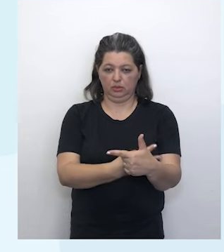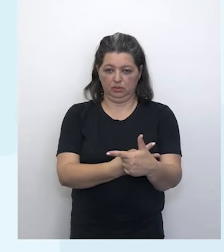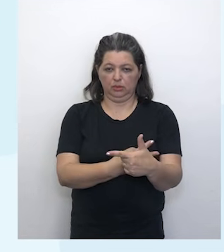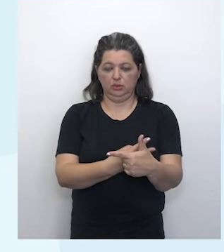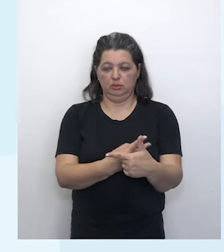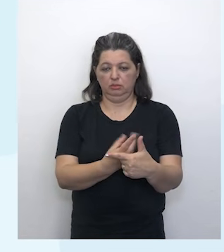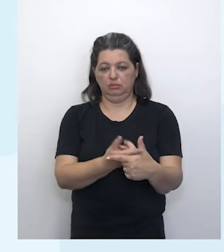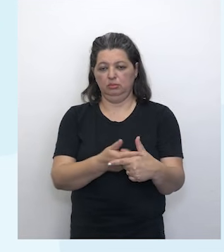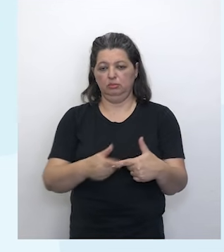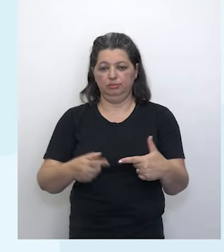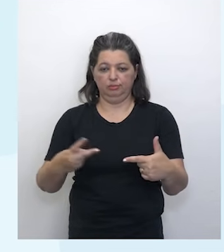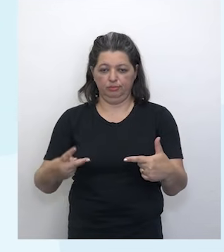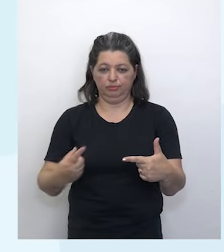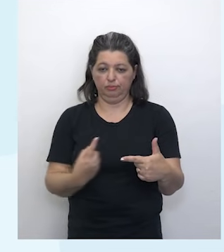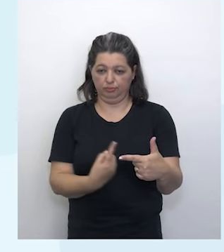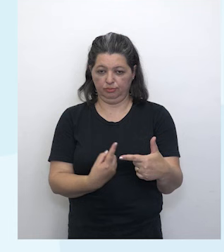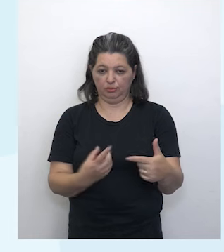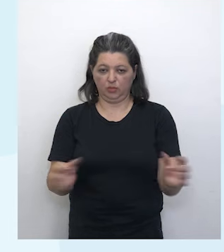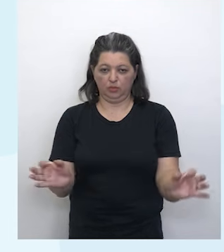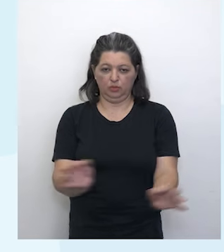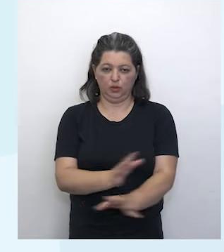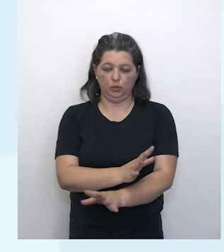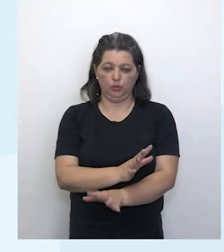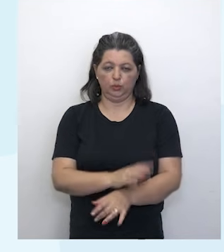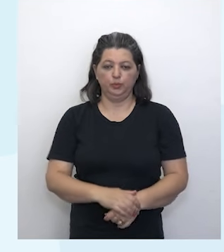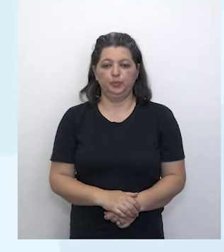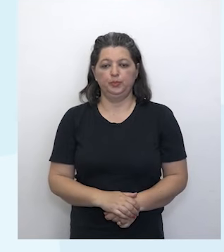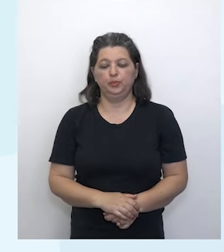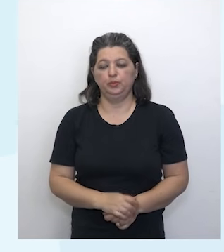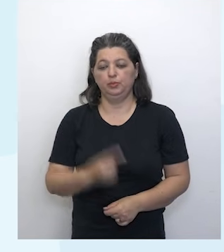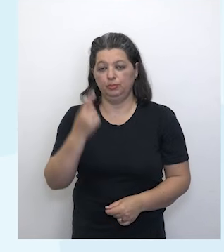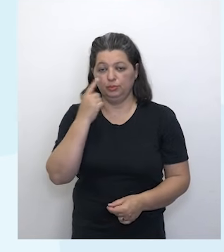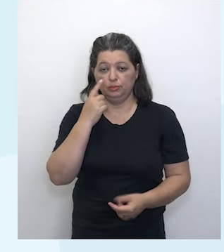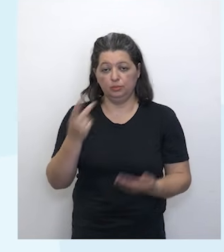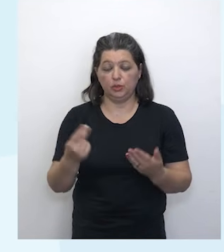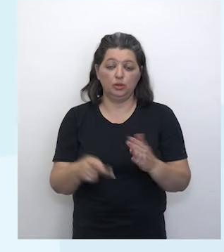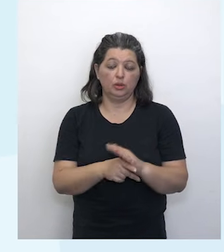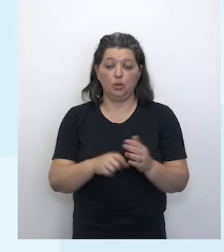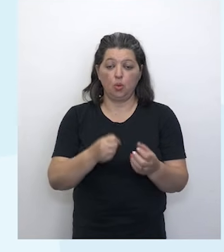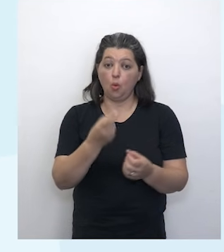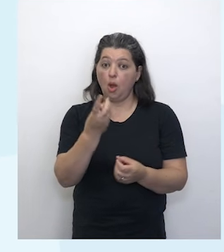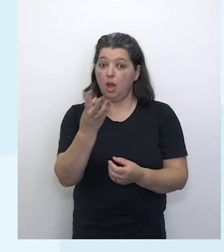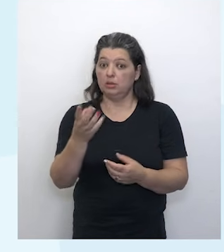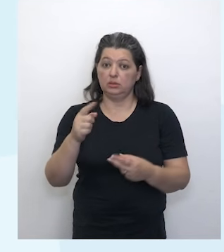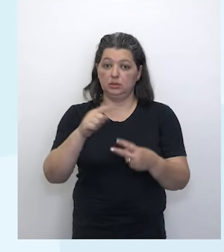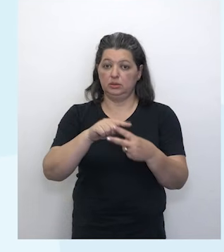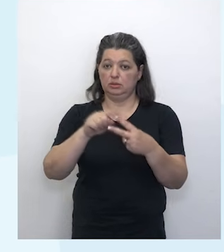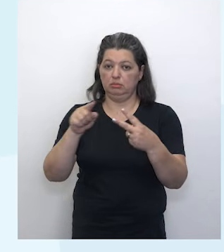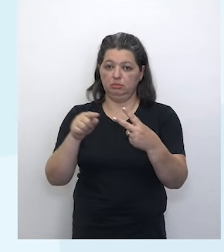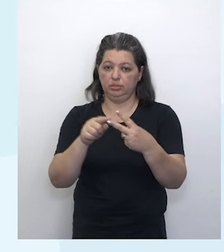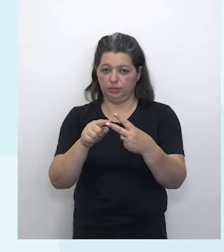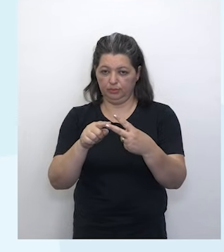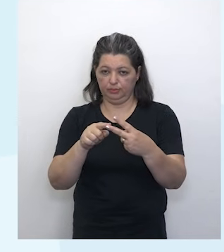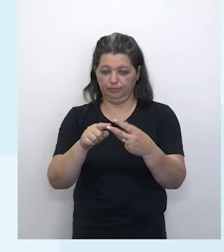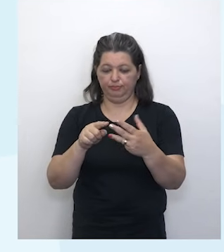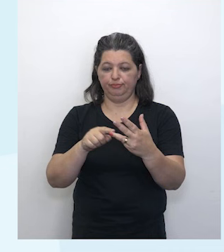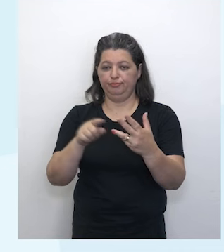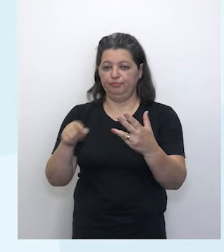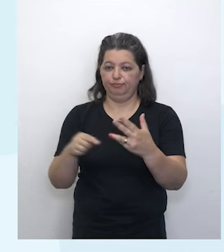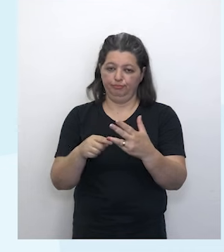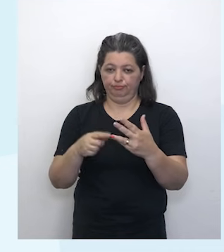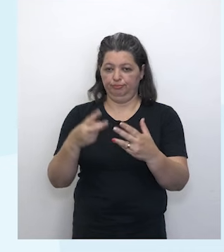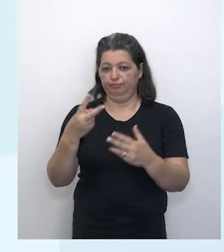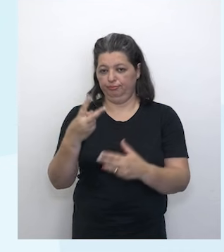por 2, 1. Acabou. Então, vamos ver quantos quadradinhos tem aqui. Olha lá, ó. 1,